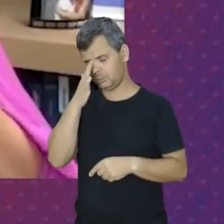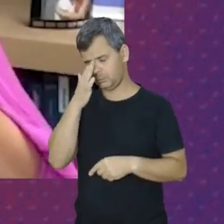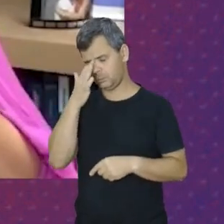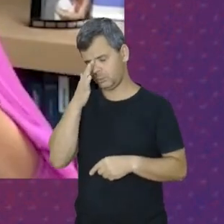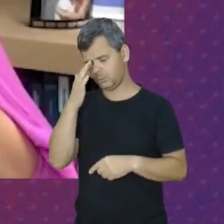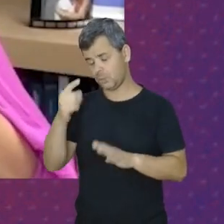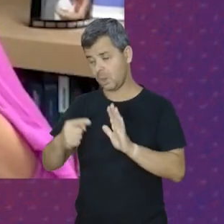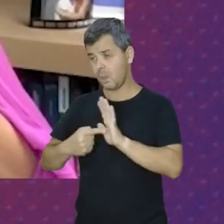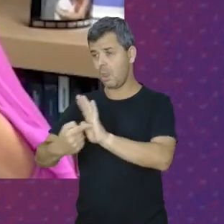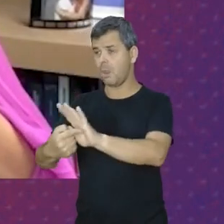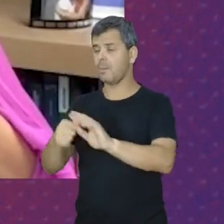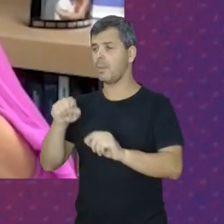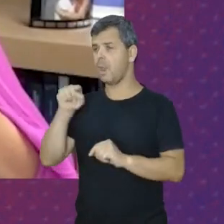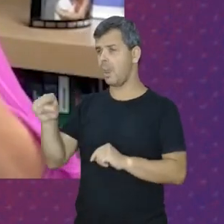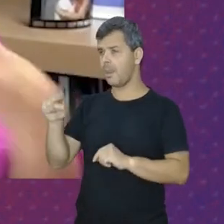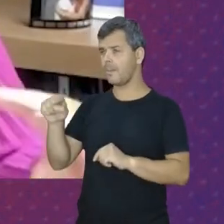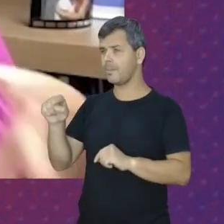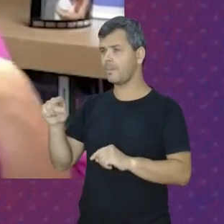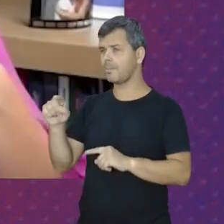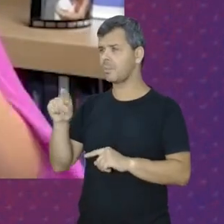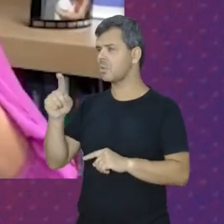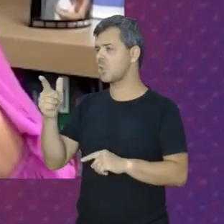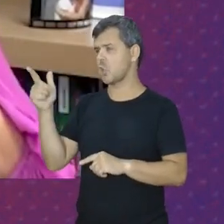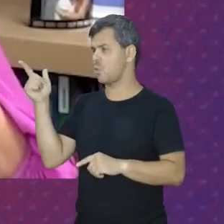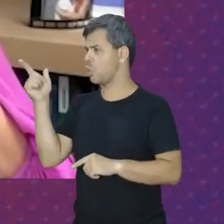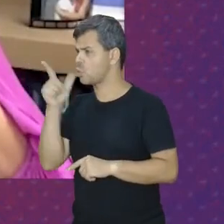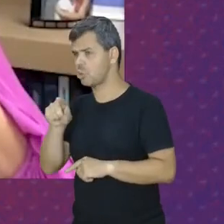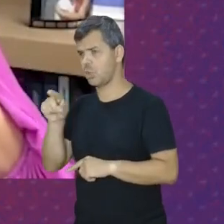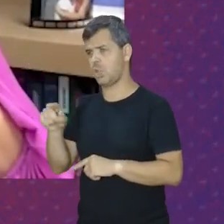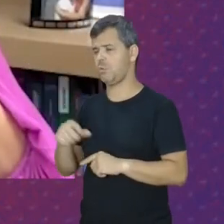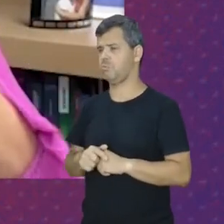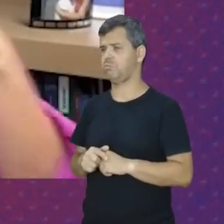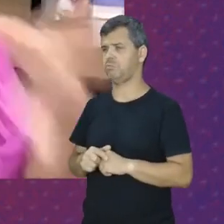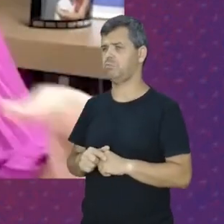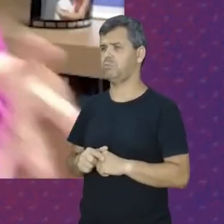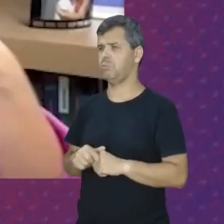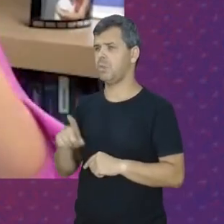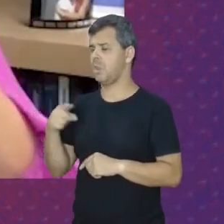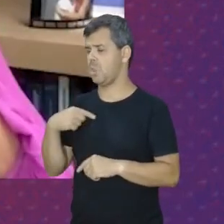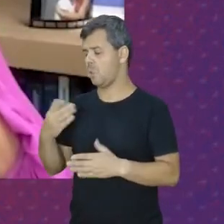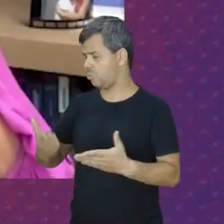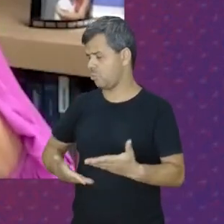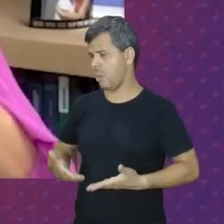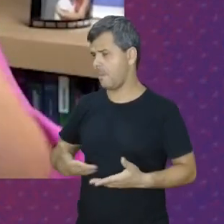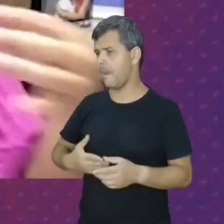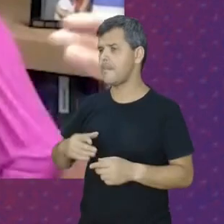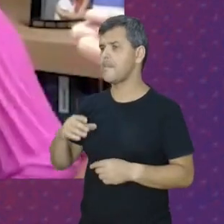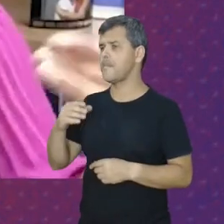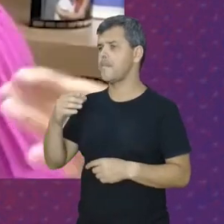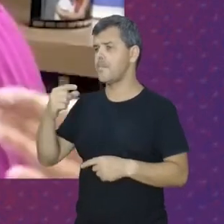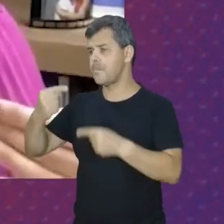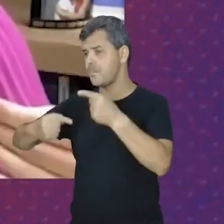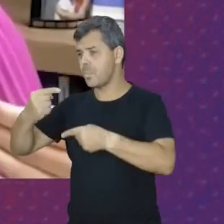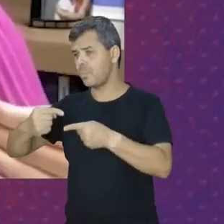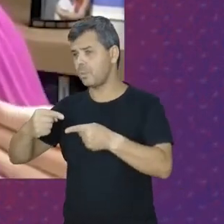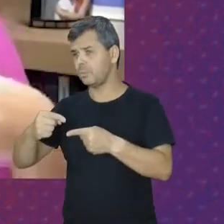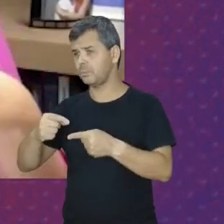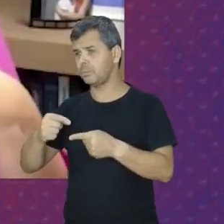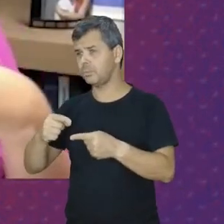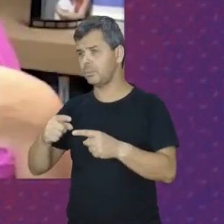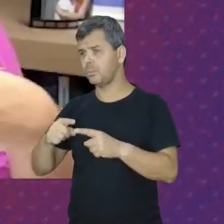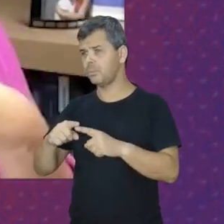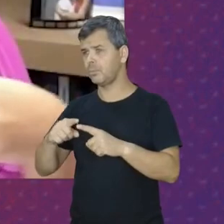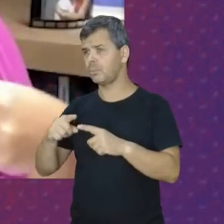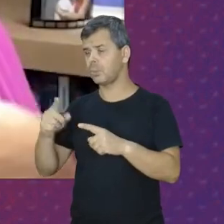traz para elas esse lugar de você não vai aguentar, né? Não serve para a política. Lá vem junto,